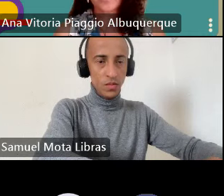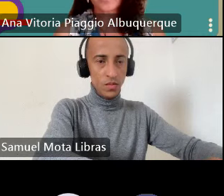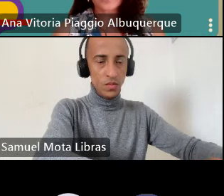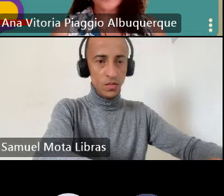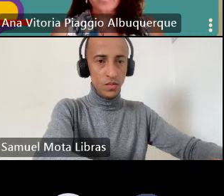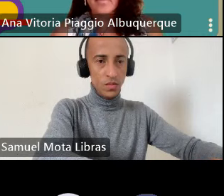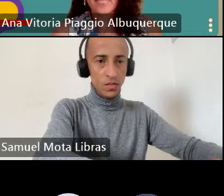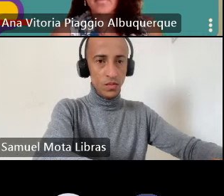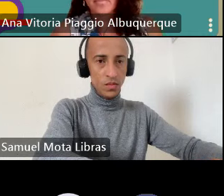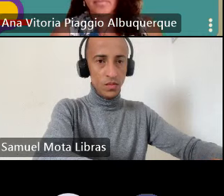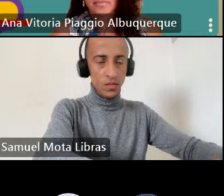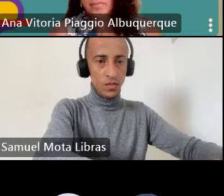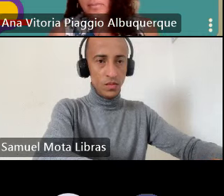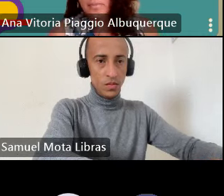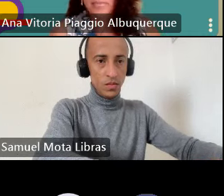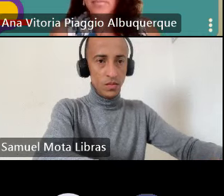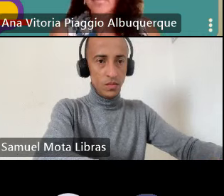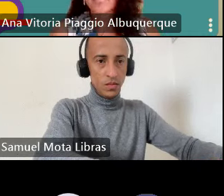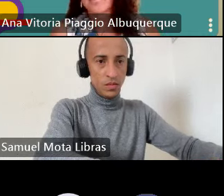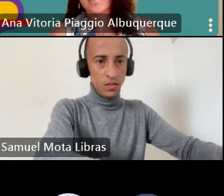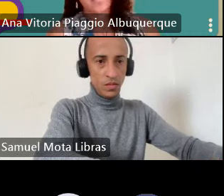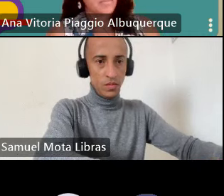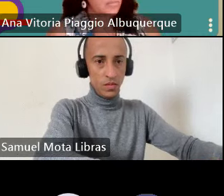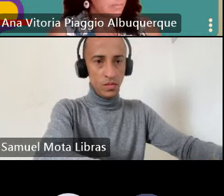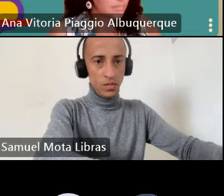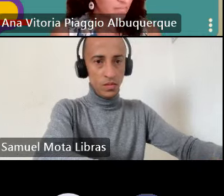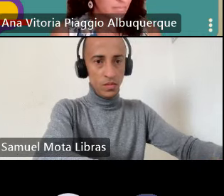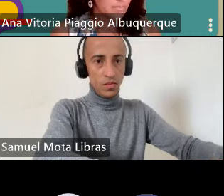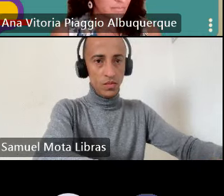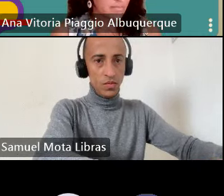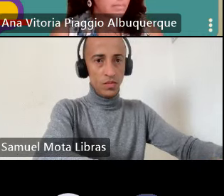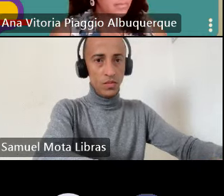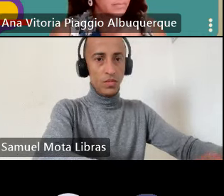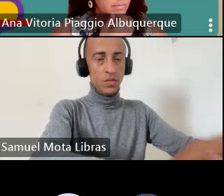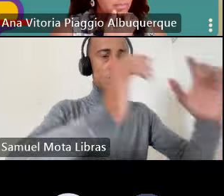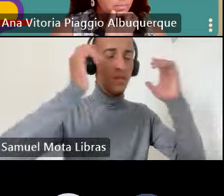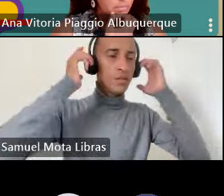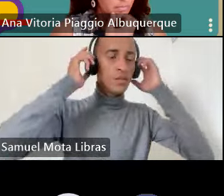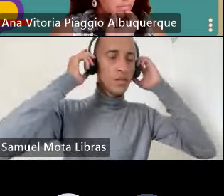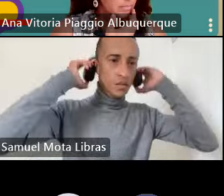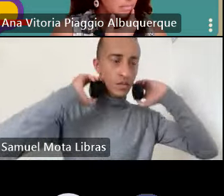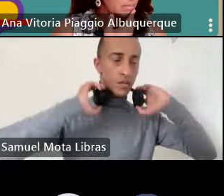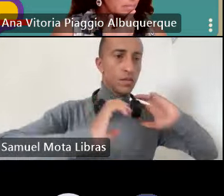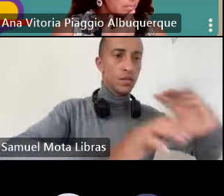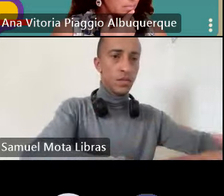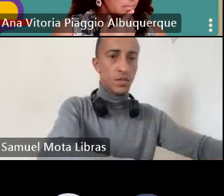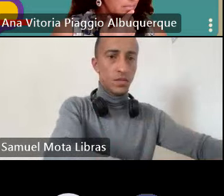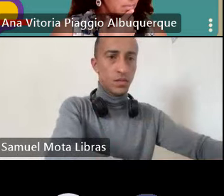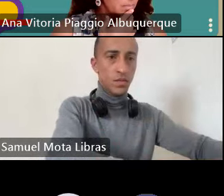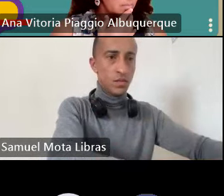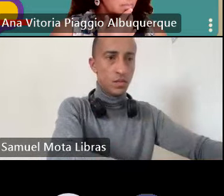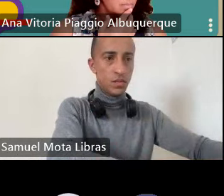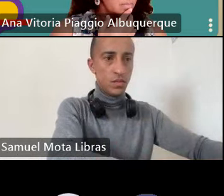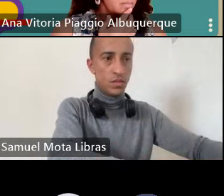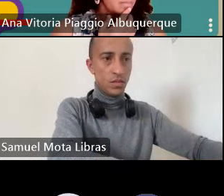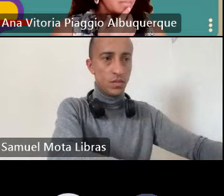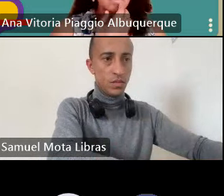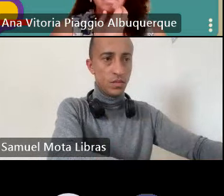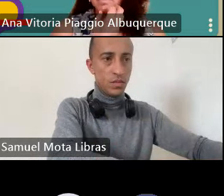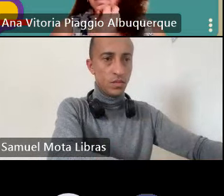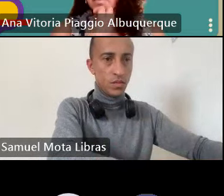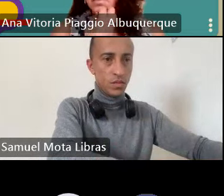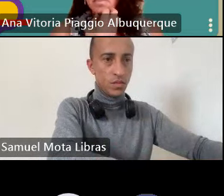Modesto porque se eu alcançar tá ótimo E se eu ultrapassar Melhor ainda então eh só que isso não leva